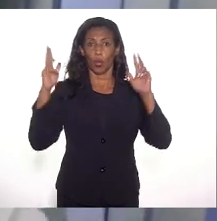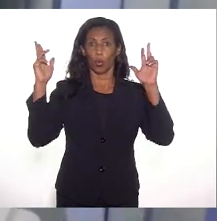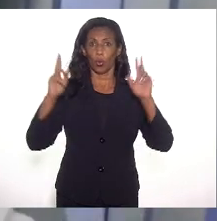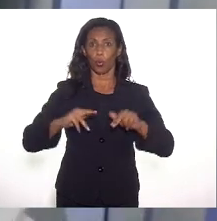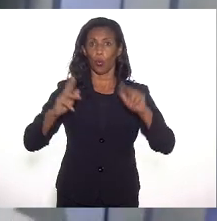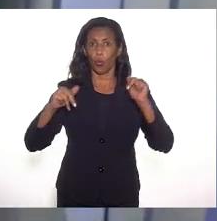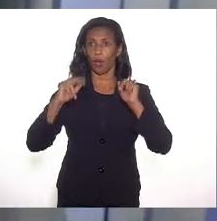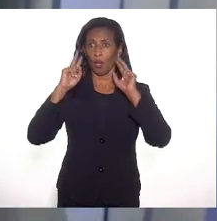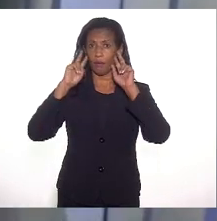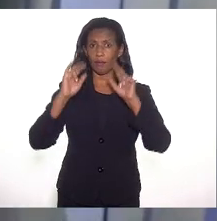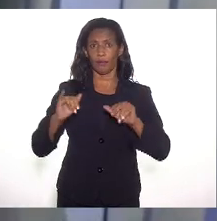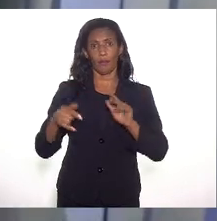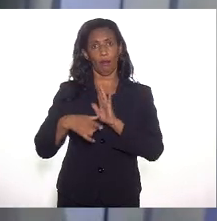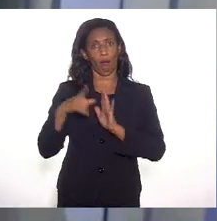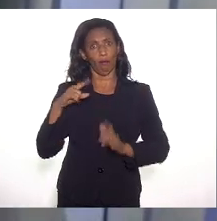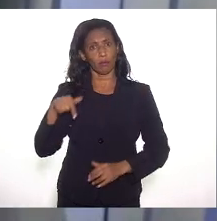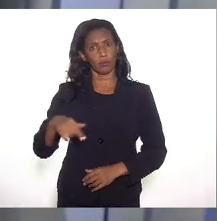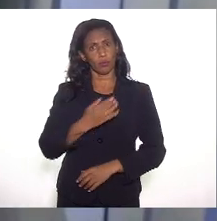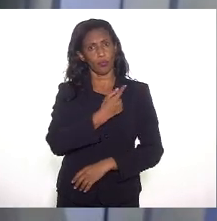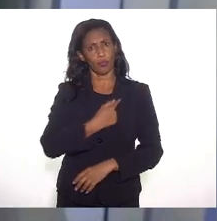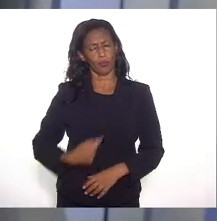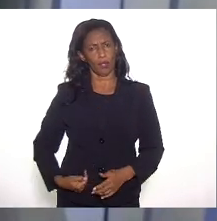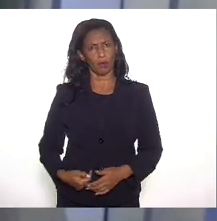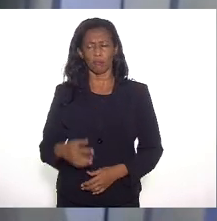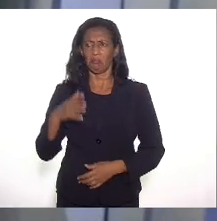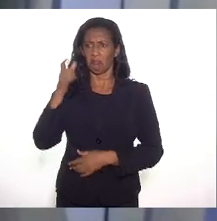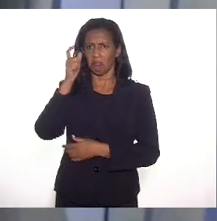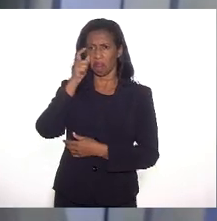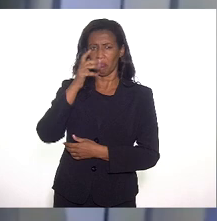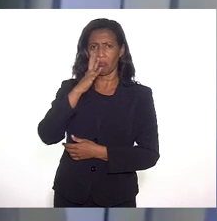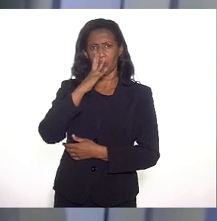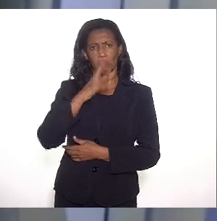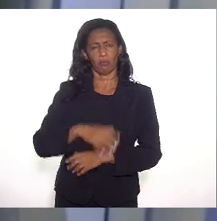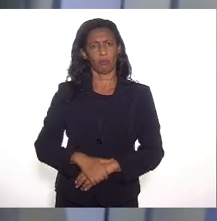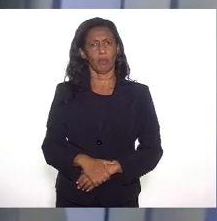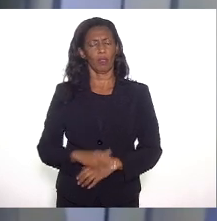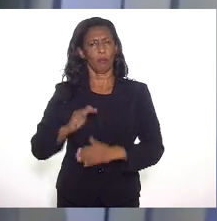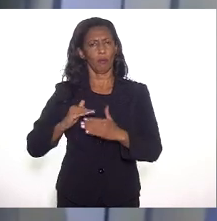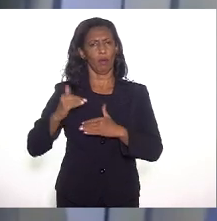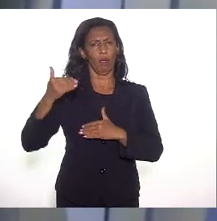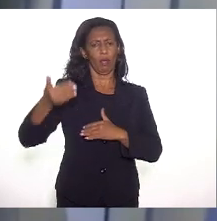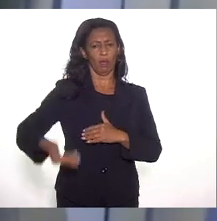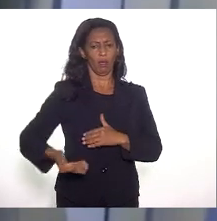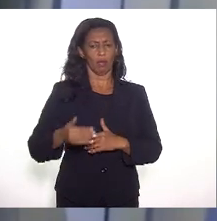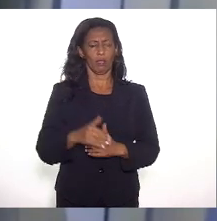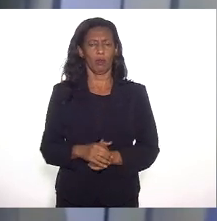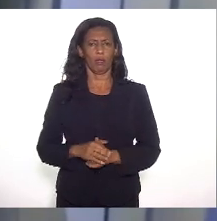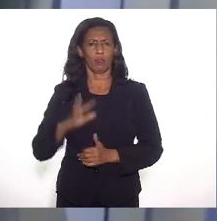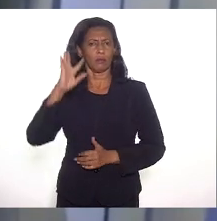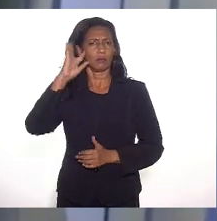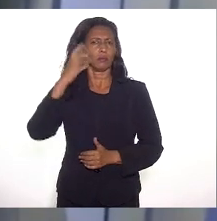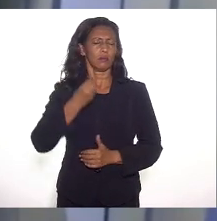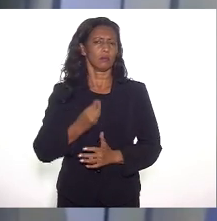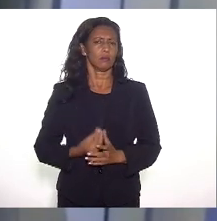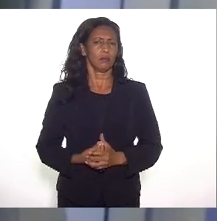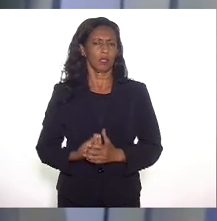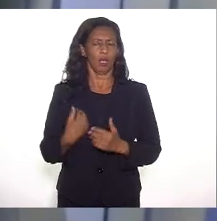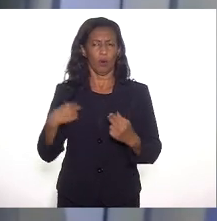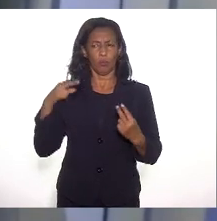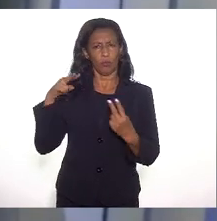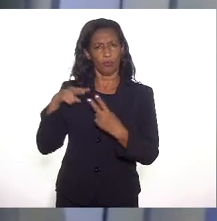vistos antes neste governo. Então, assim, isso chama a atenção, porque para além da decisão, a meu